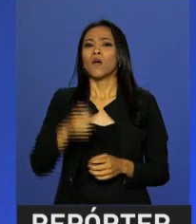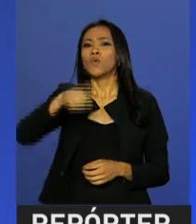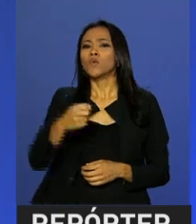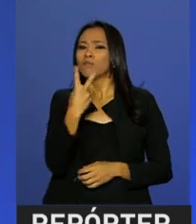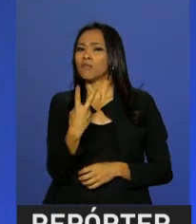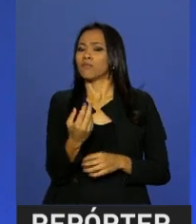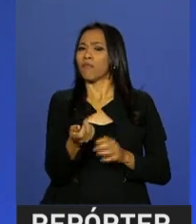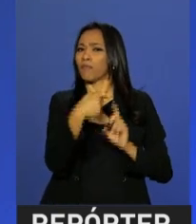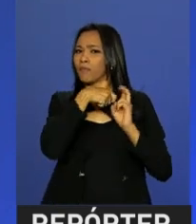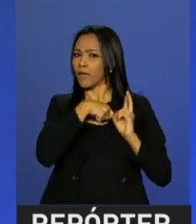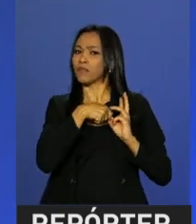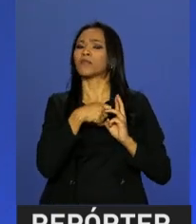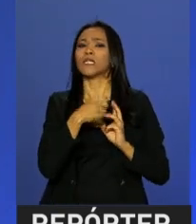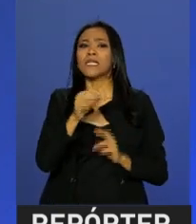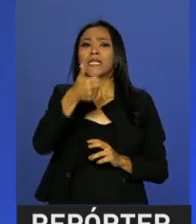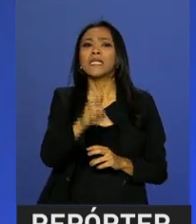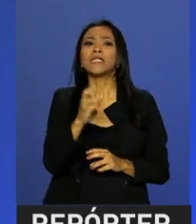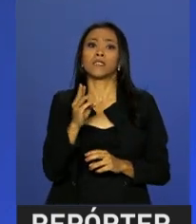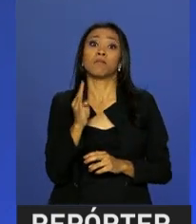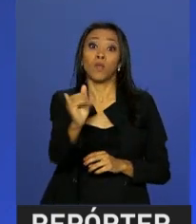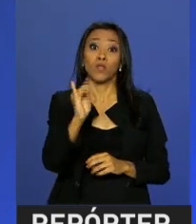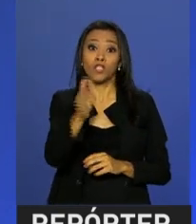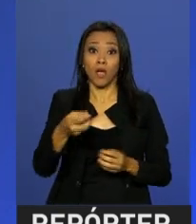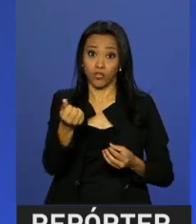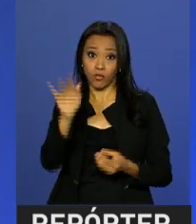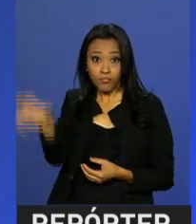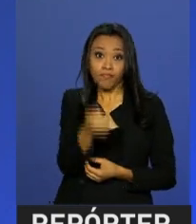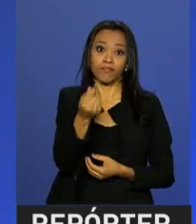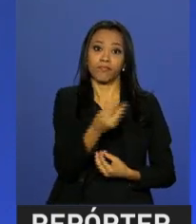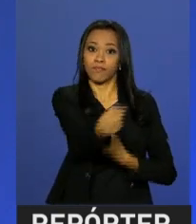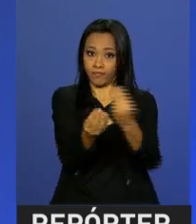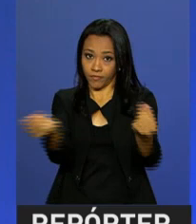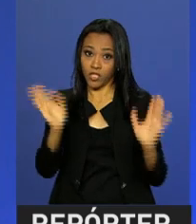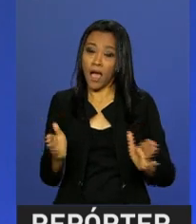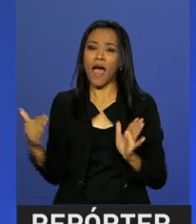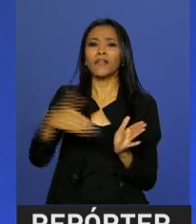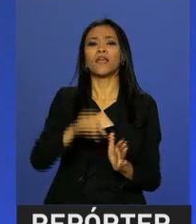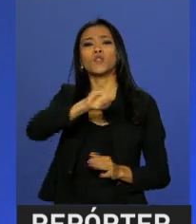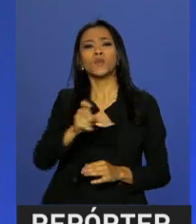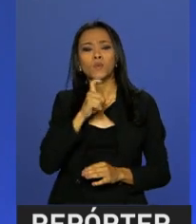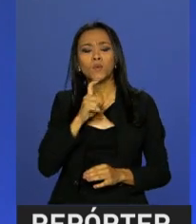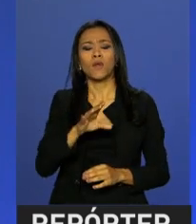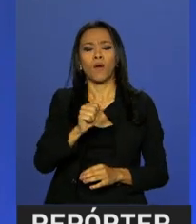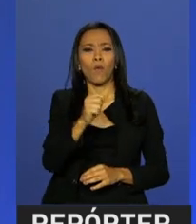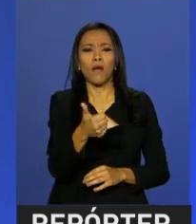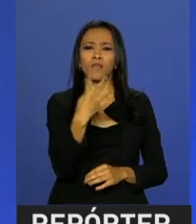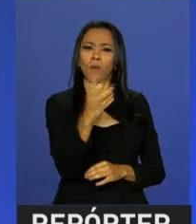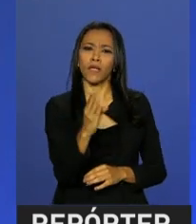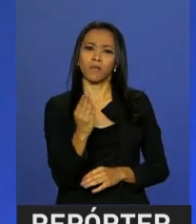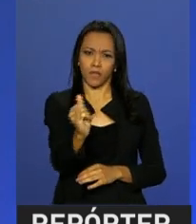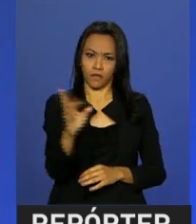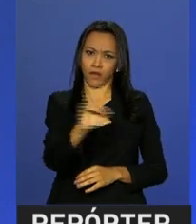meses 15 bilhões já foram devolvidos aos trabalhadores até Julho serão quase 40 bilhões de